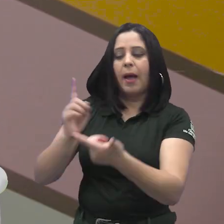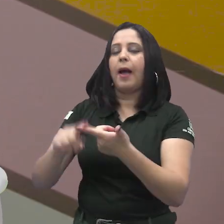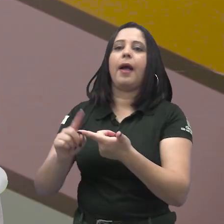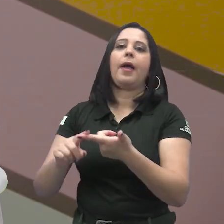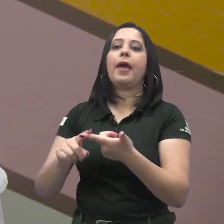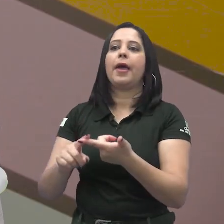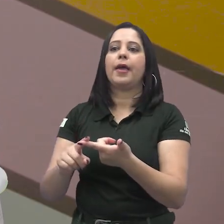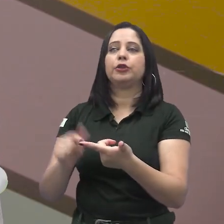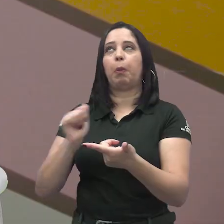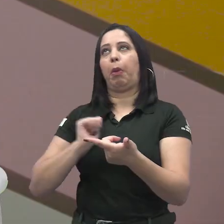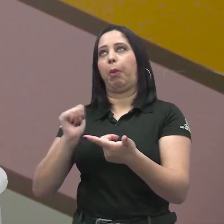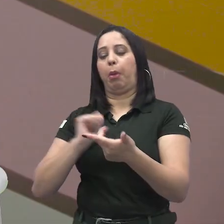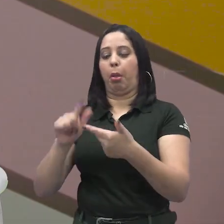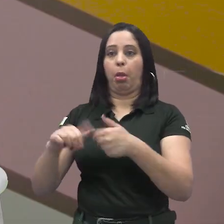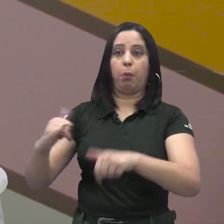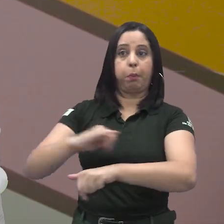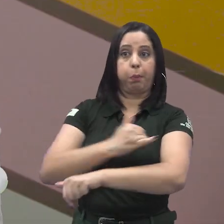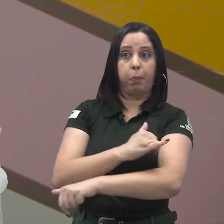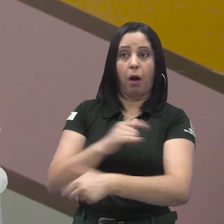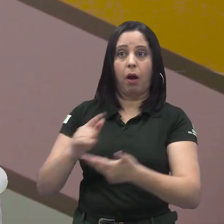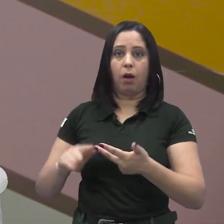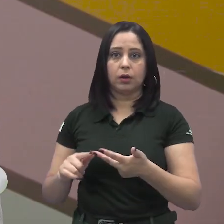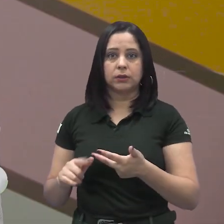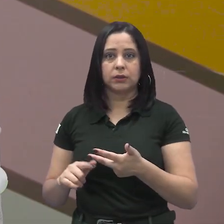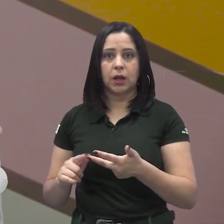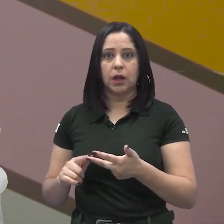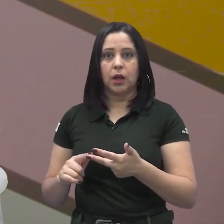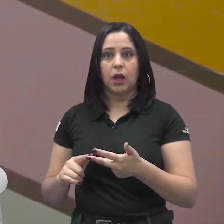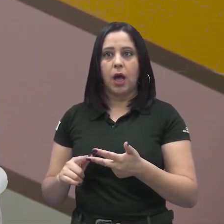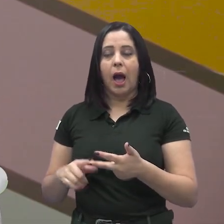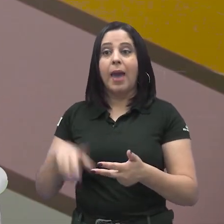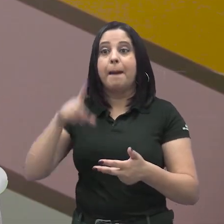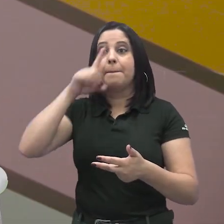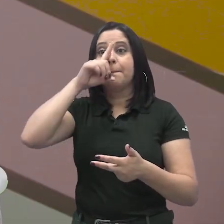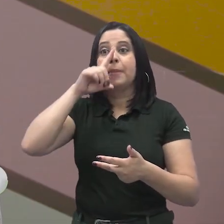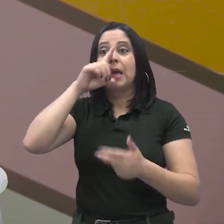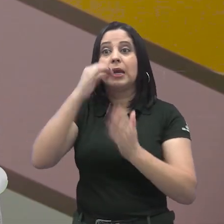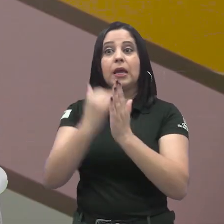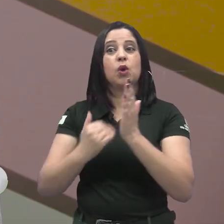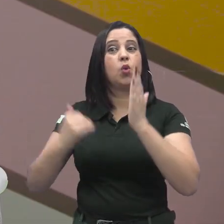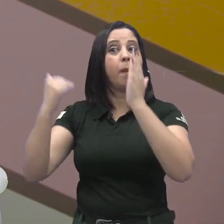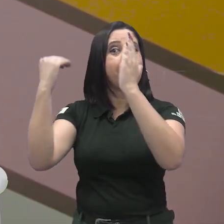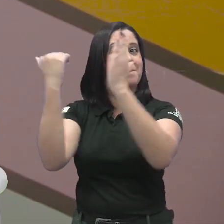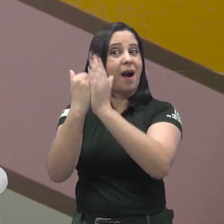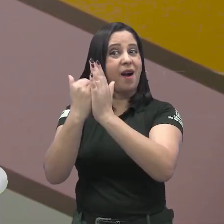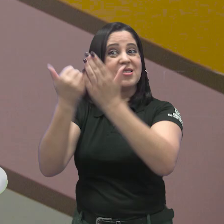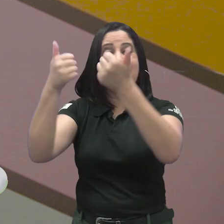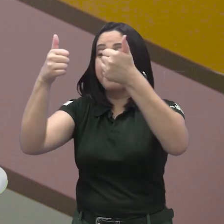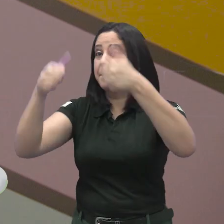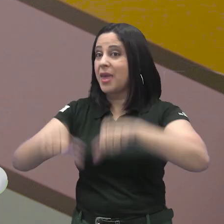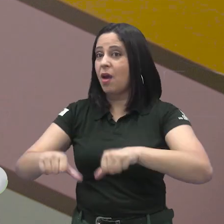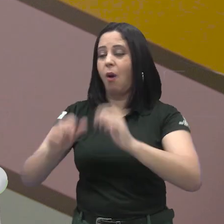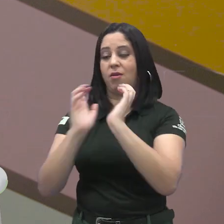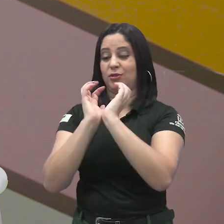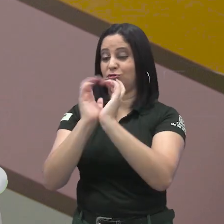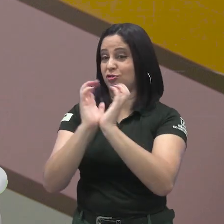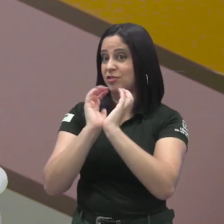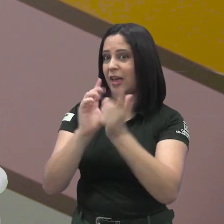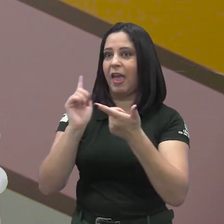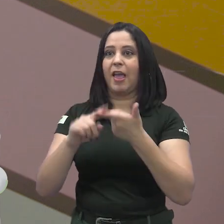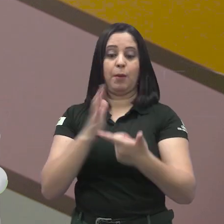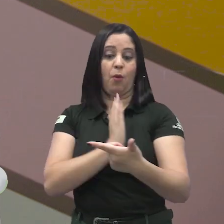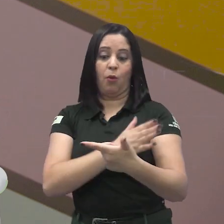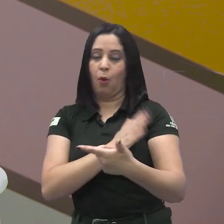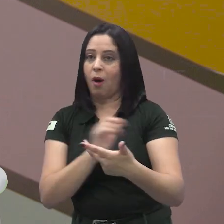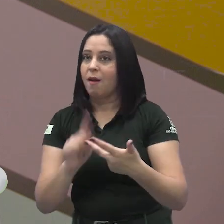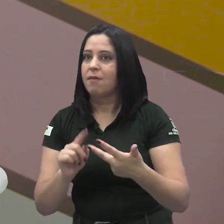pré-diabetes, o diabetes, o sedentarismo, a obesidade, é que você vai gerando riscos de complicações, seja cerebrais,